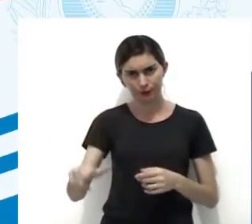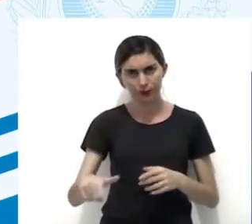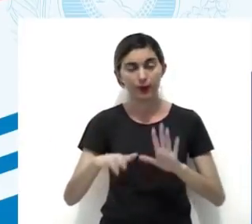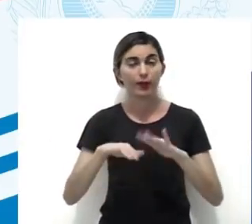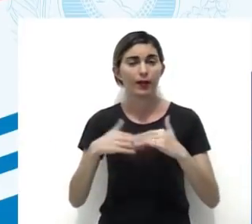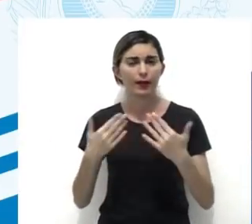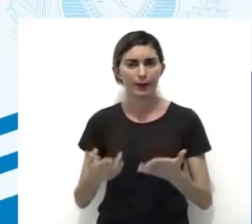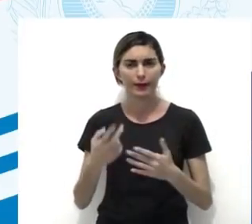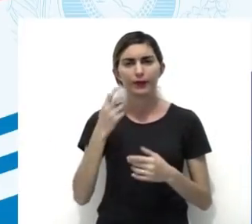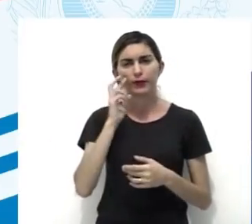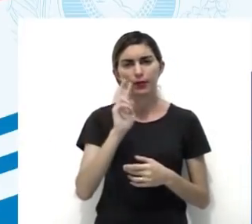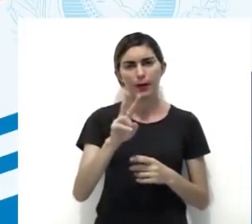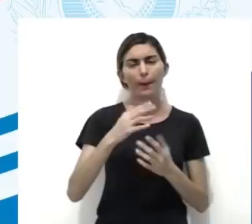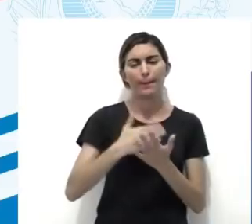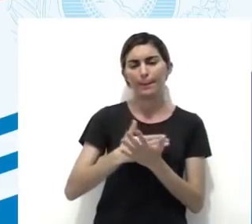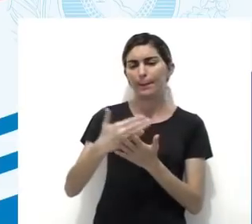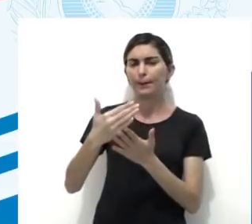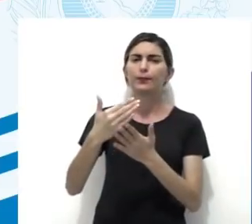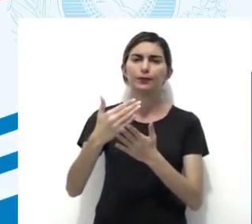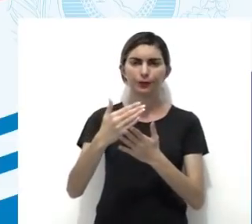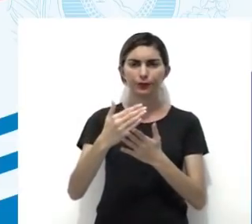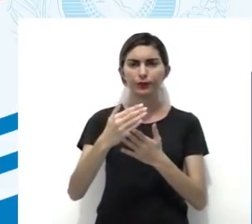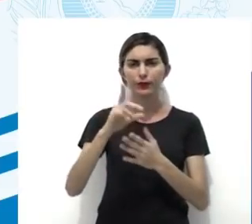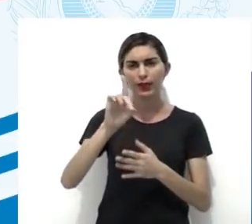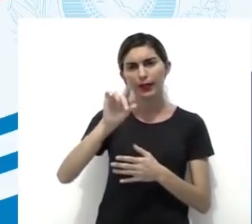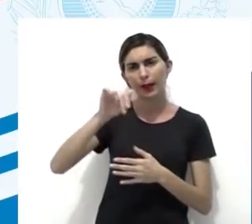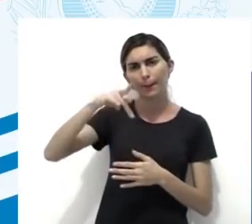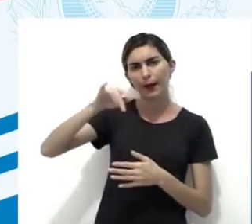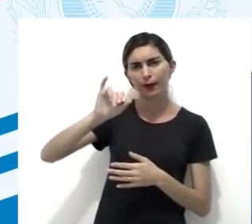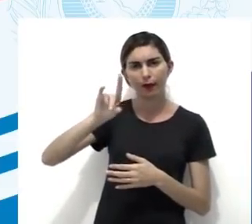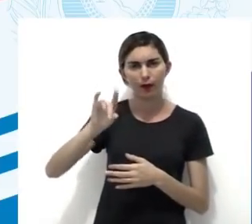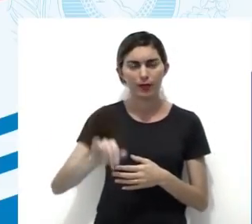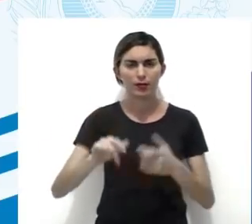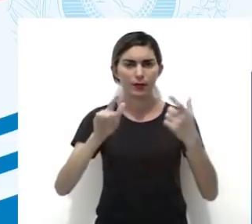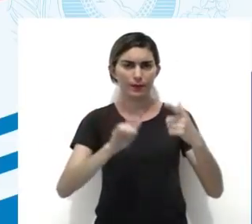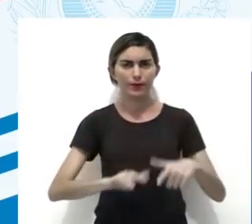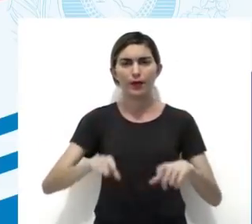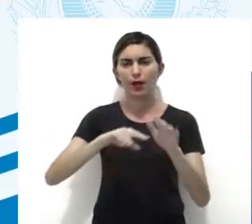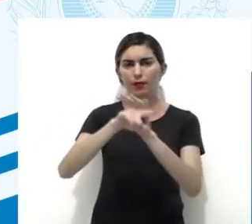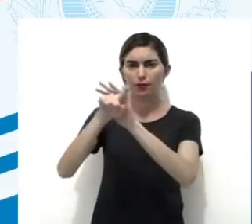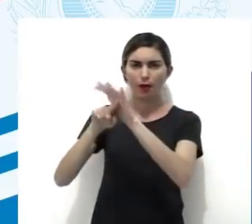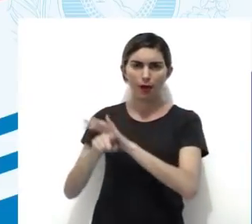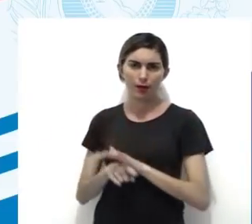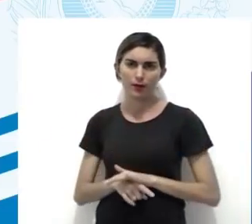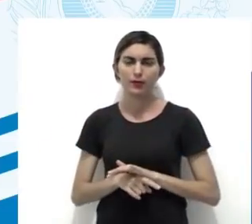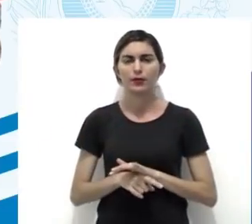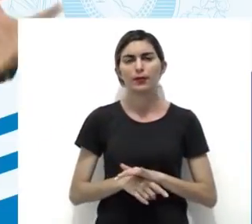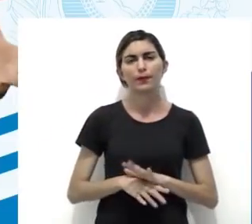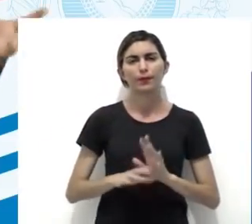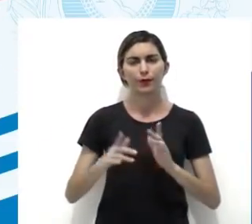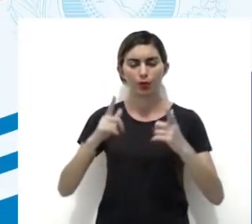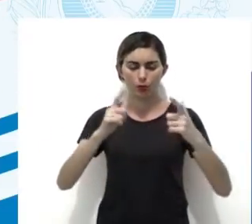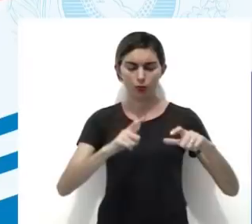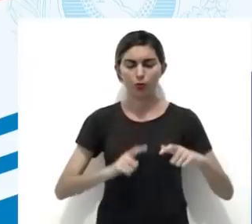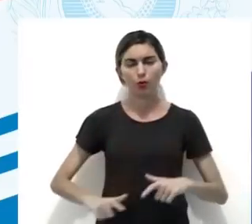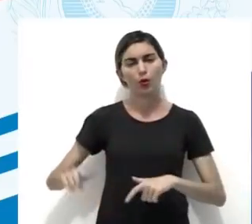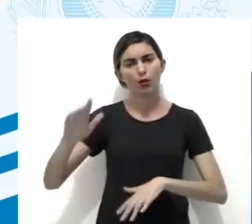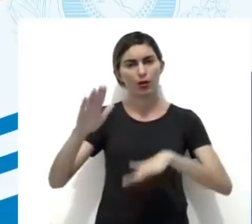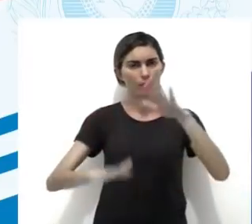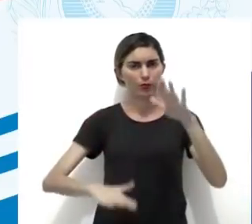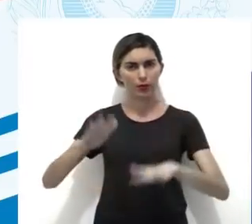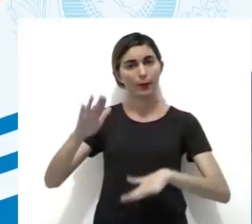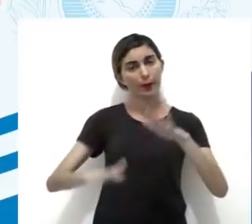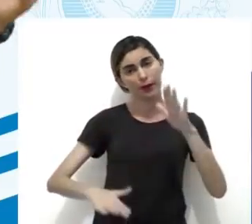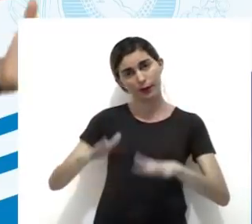E aí a gente considera o princípio da interdependência no espaço geográfico, da análise do espaço geográfico, né? O local dependendo do global e